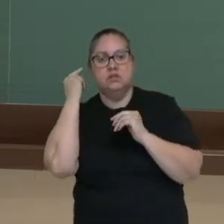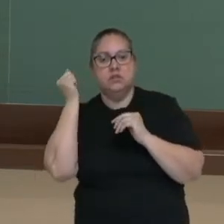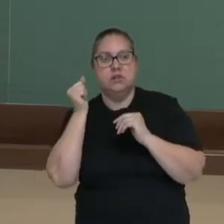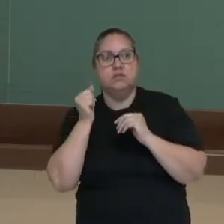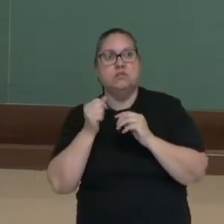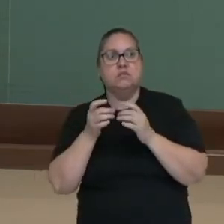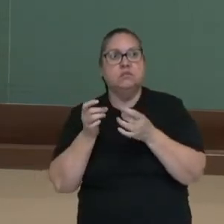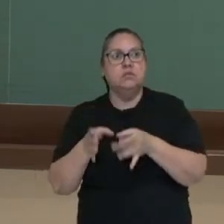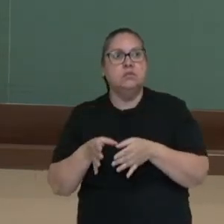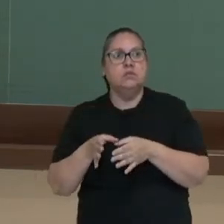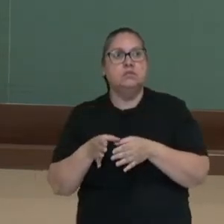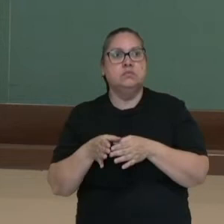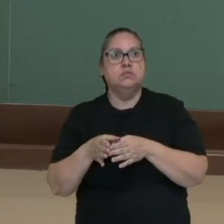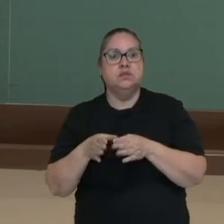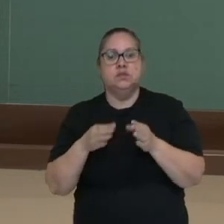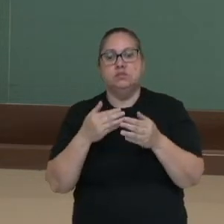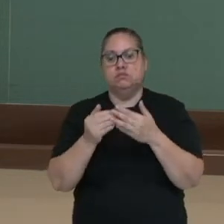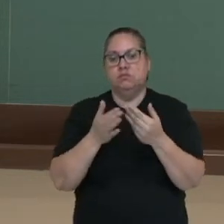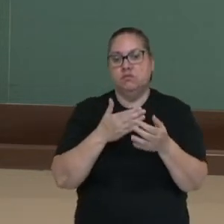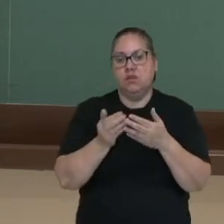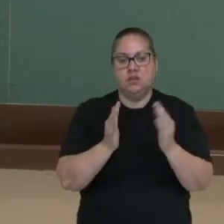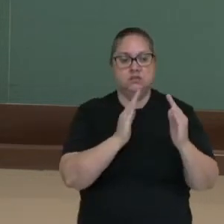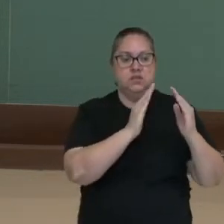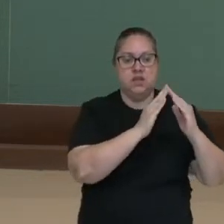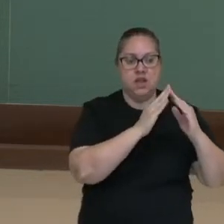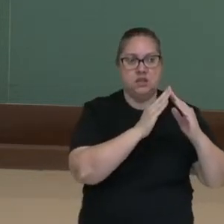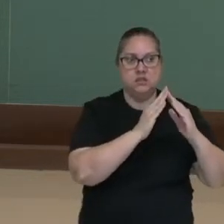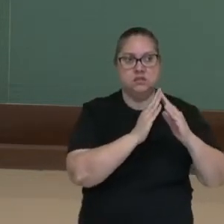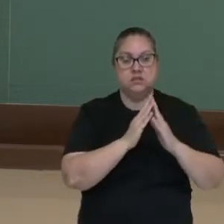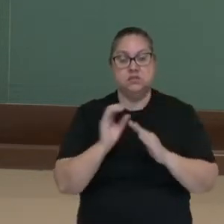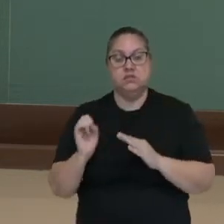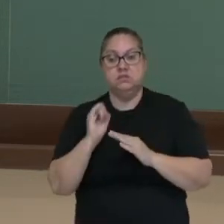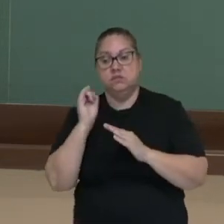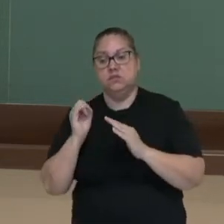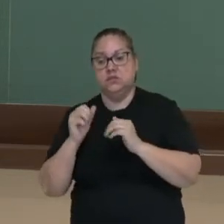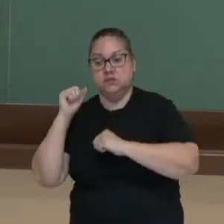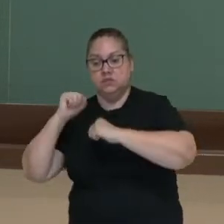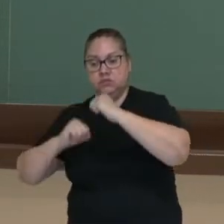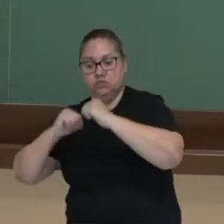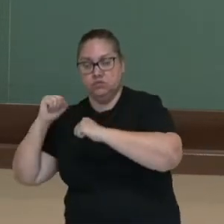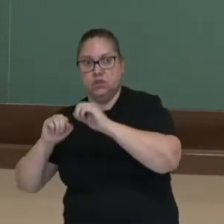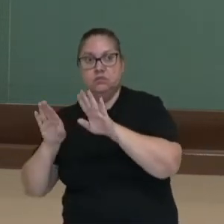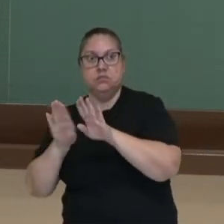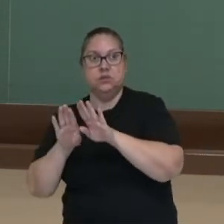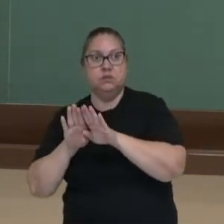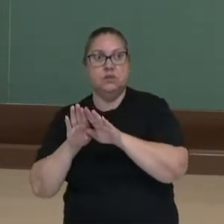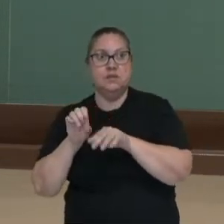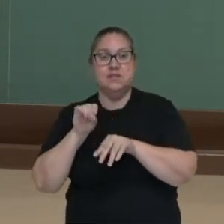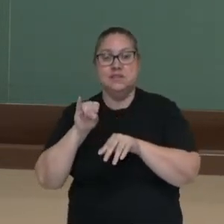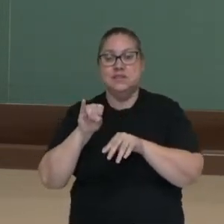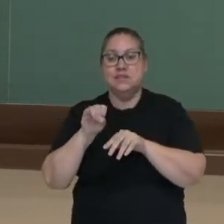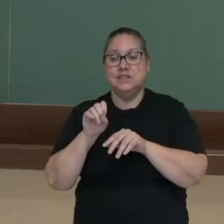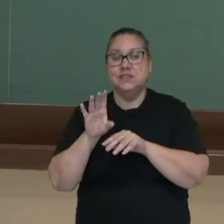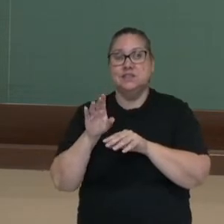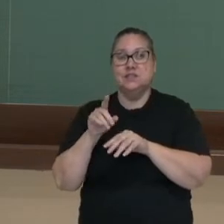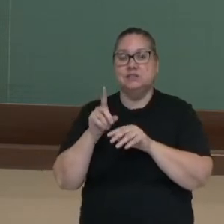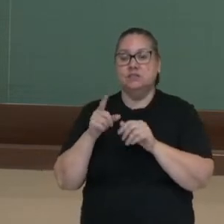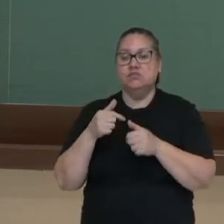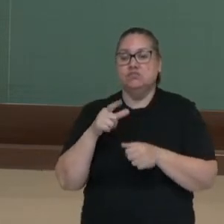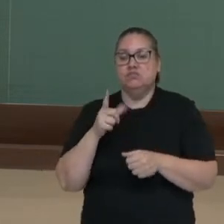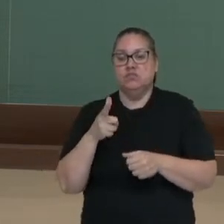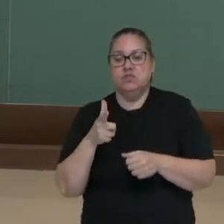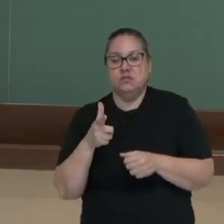lançamento tanto do esgoto doméstico e principalmente ali do esgoto industrial. E se esse esgoto não